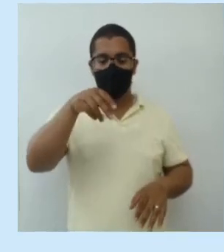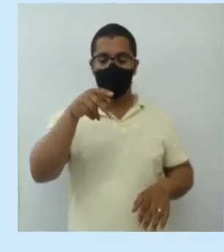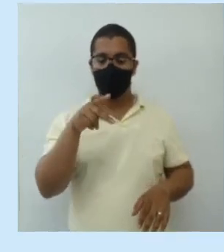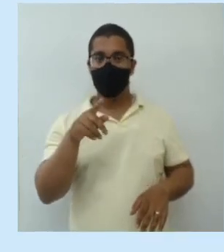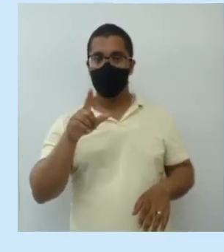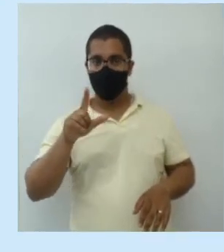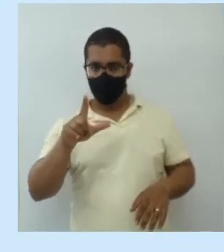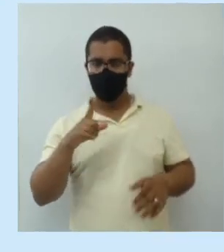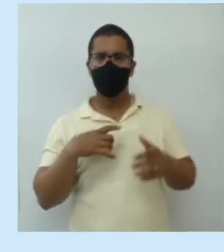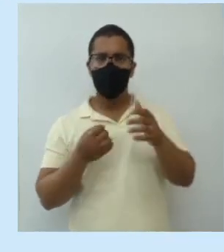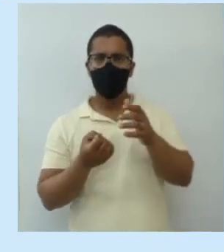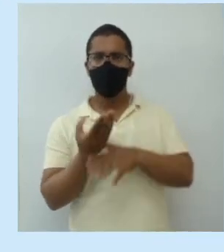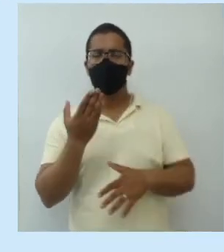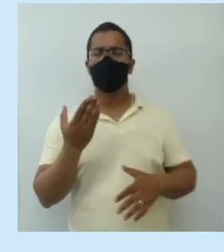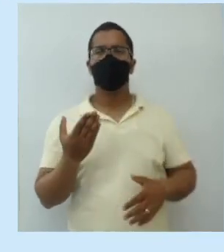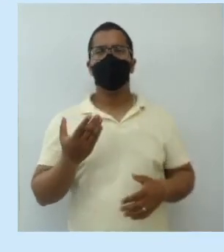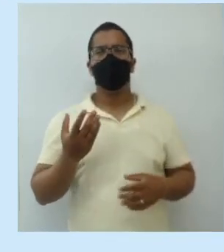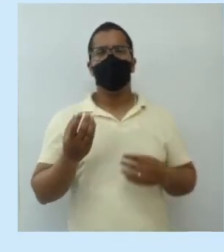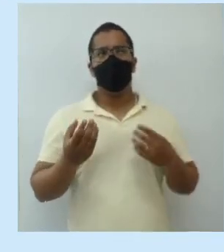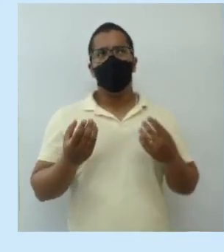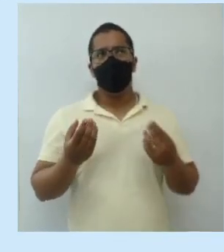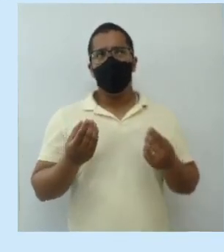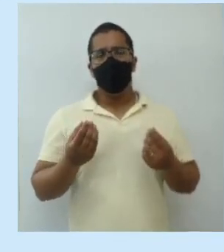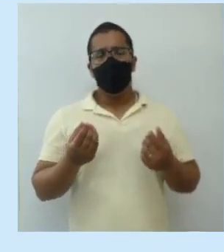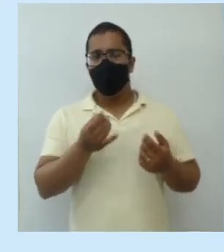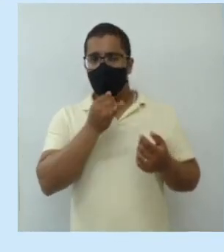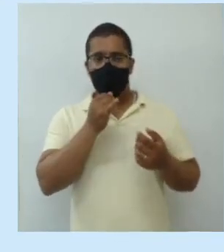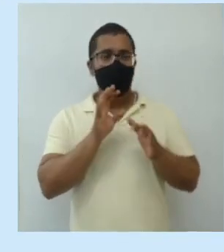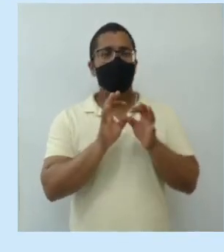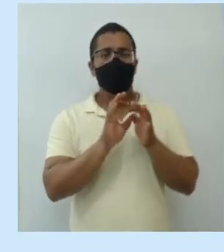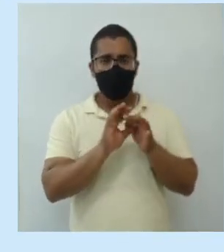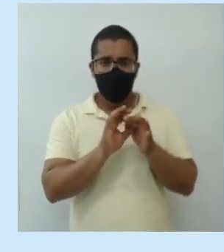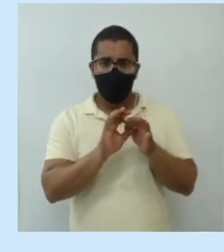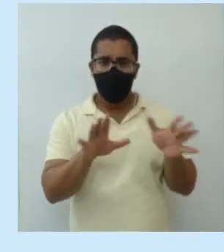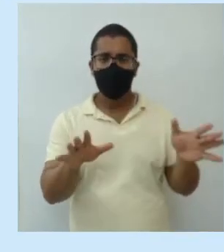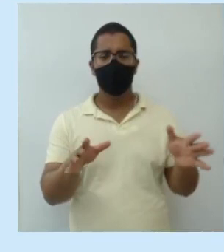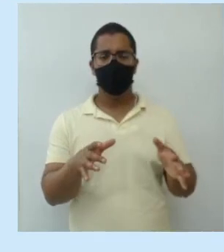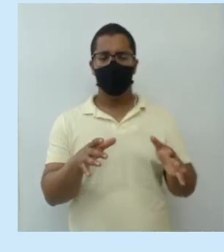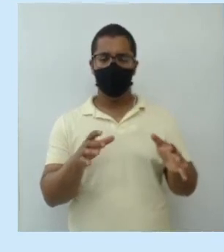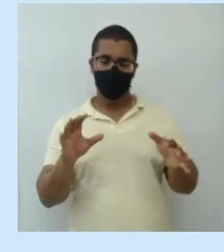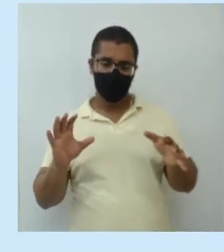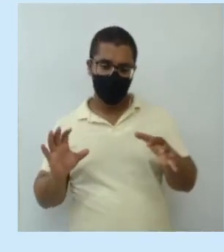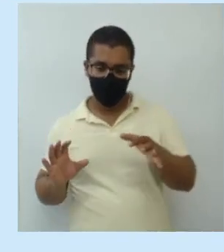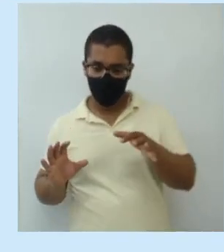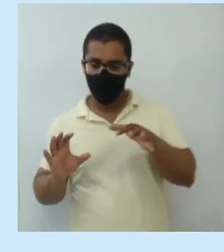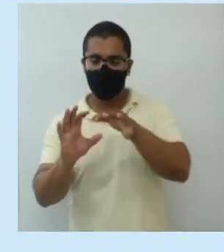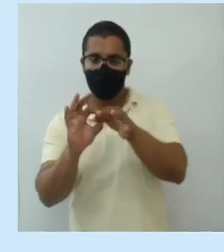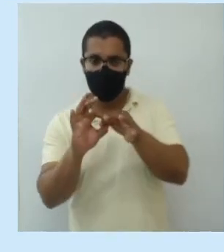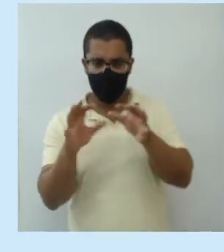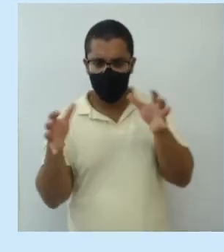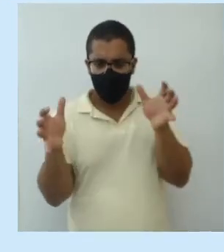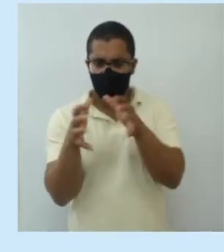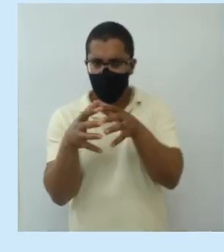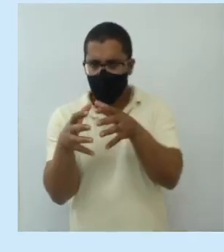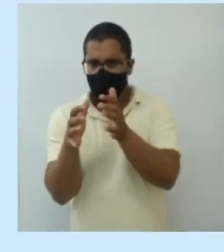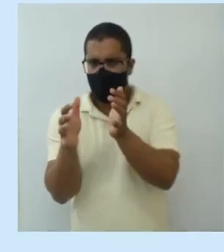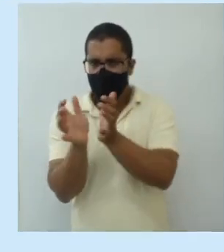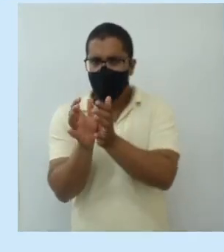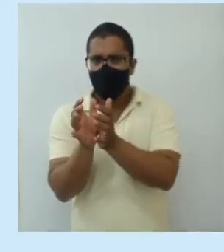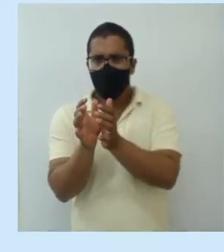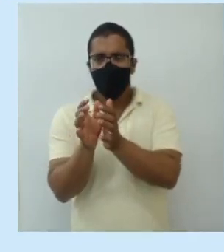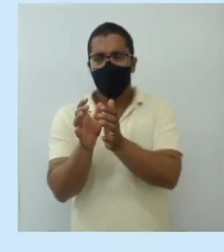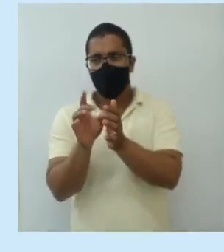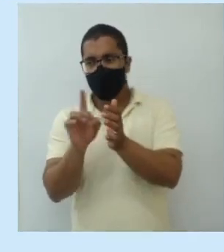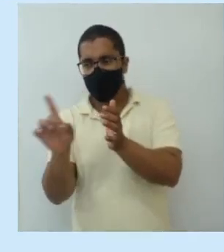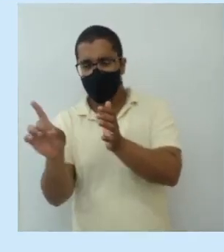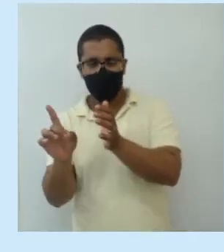que surgiu de uma forma mais autônoma, né, que não vai ser ligado a um único grupo, né, seja de esquerda